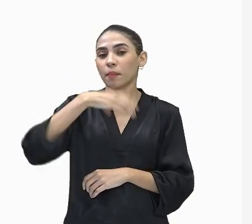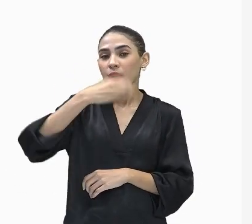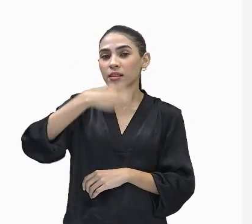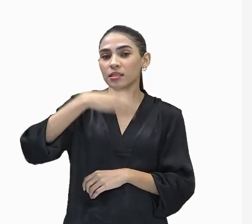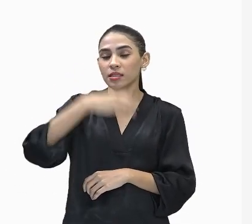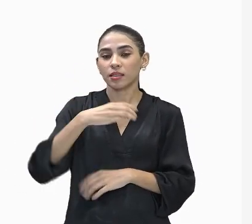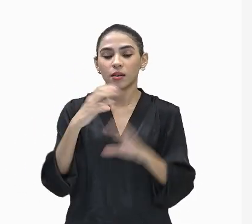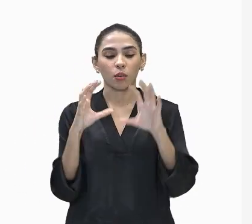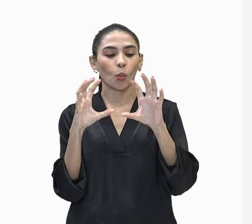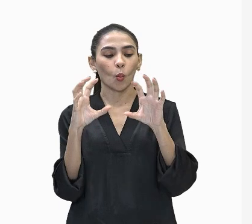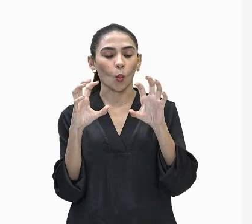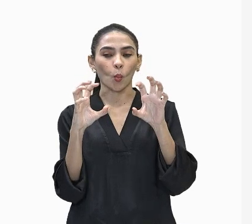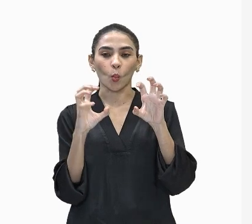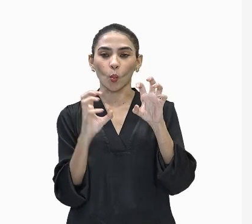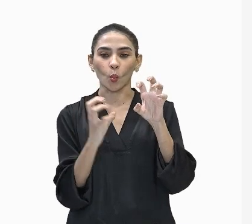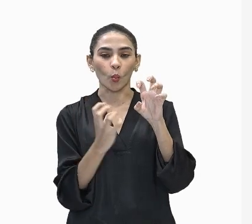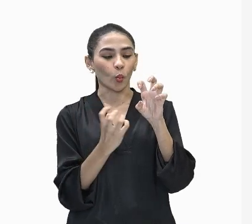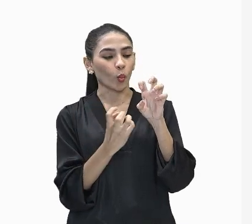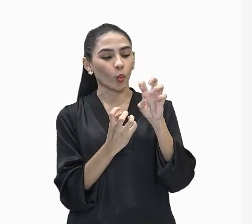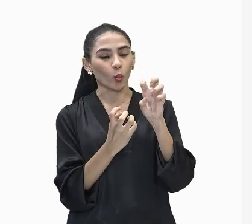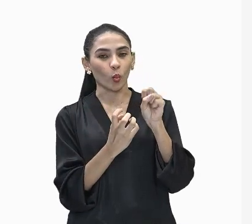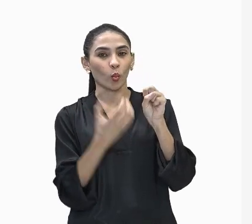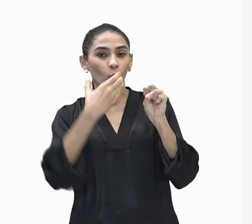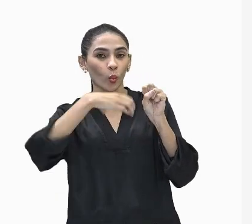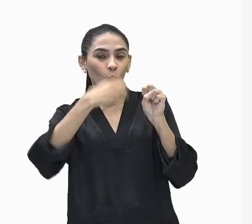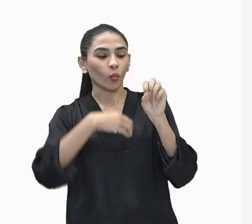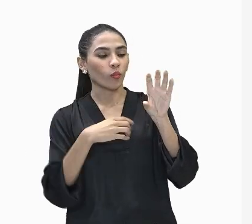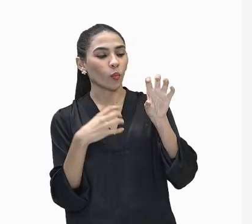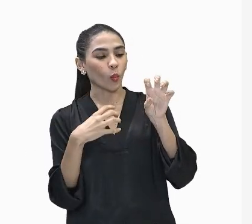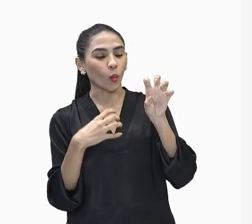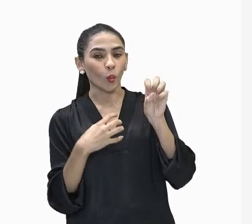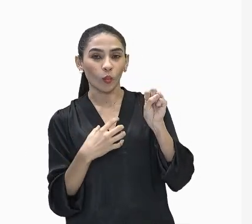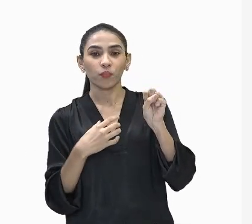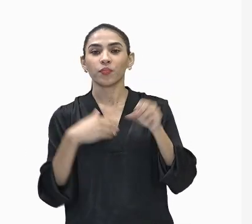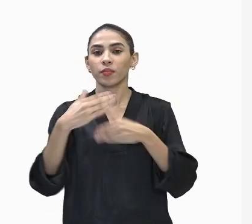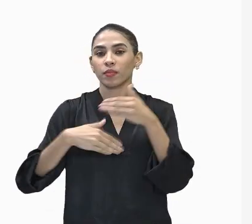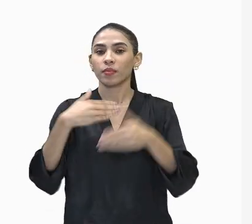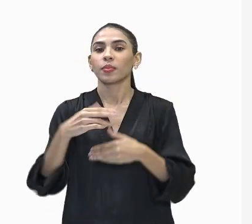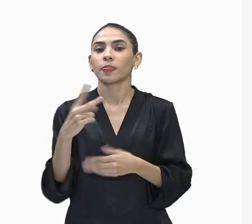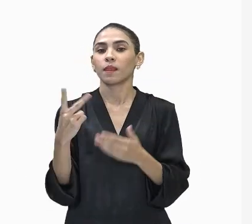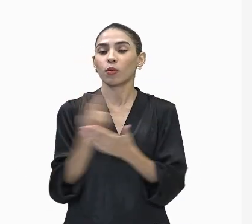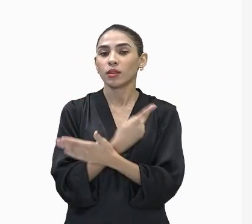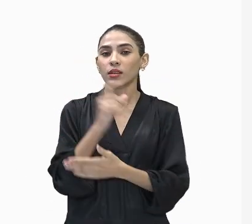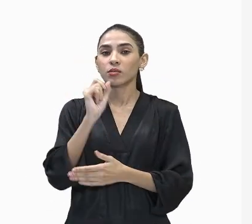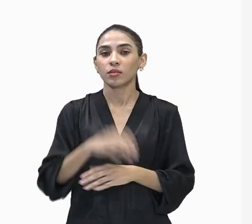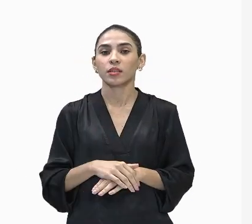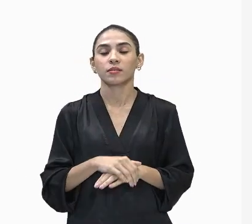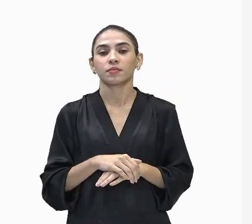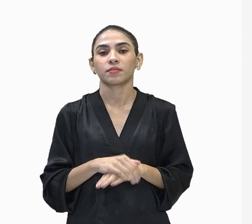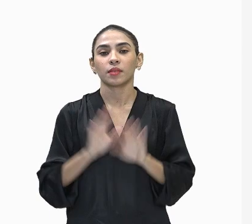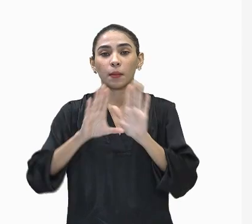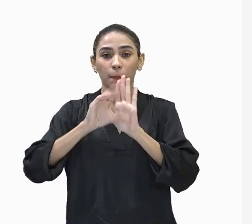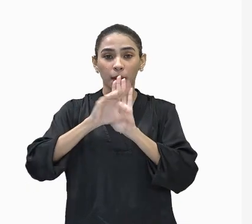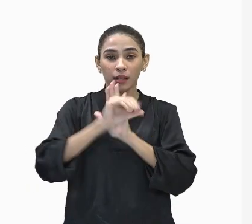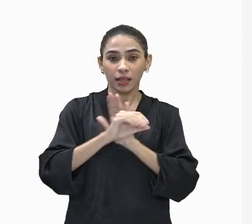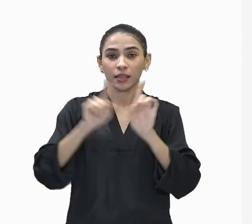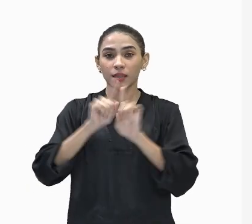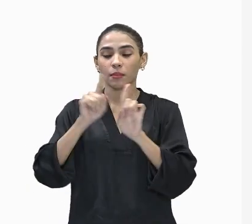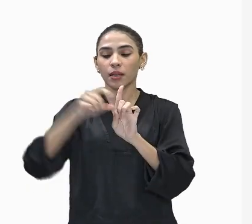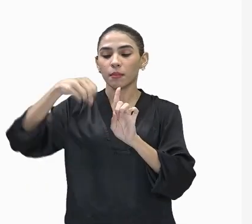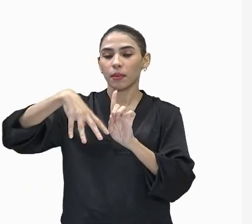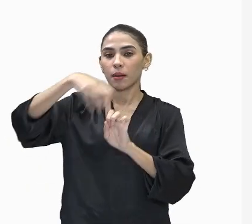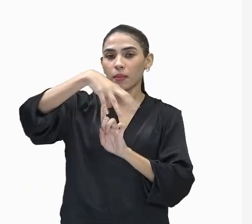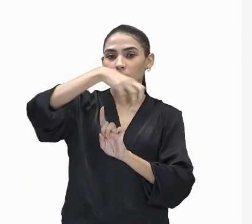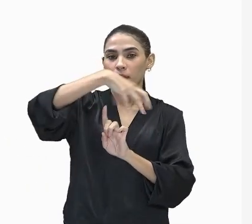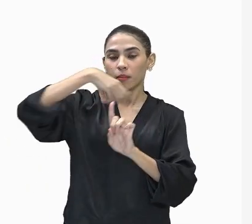está em processo de decomposição nesse processo ocorre ali a ação de fungos e bactérias né então